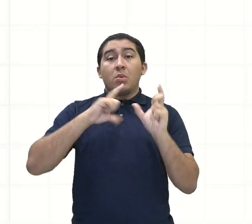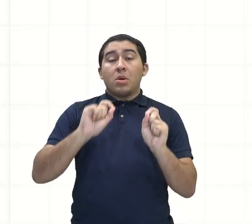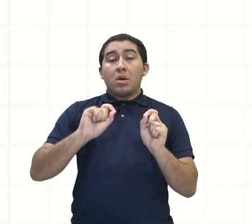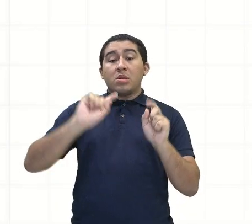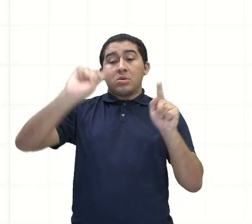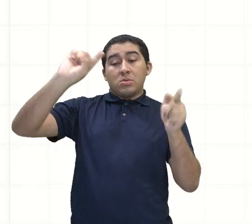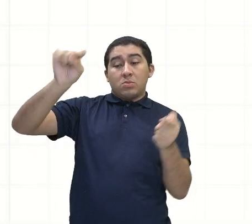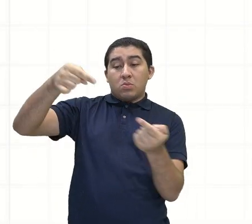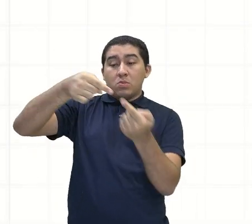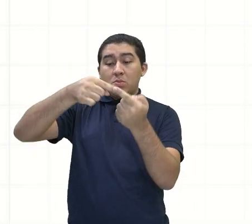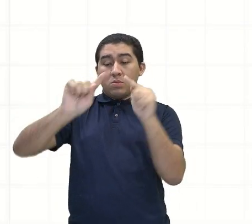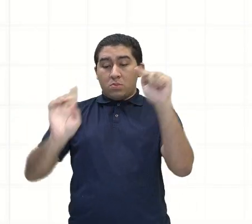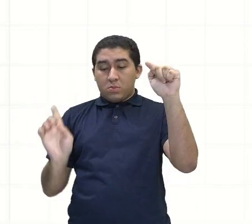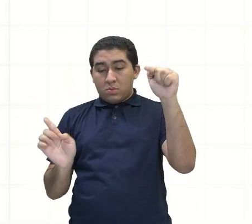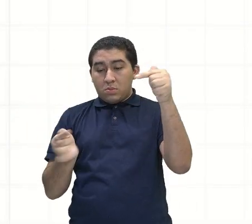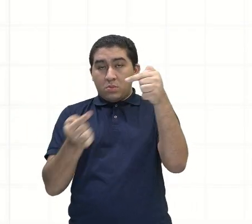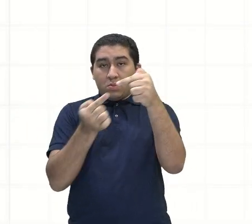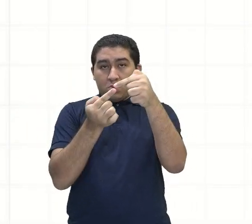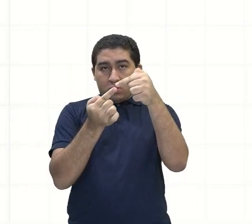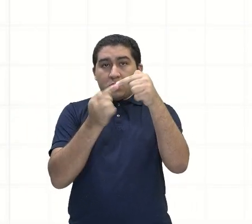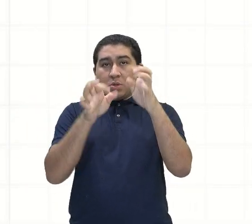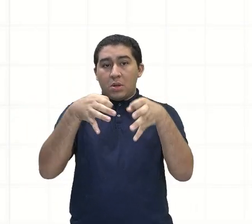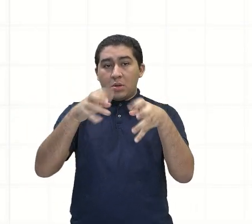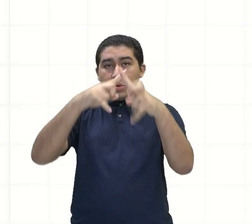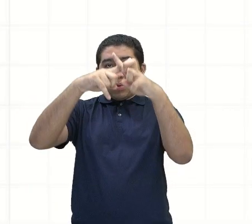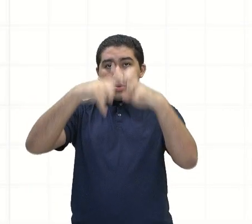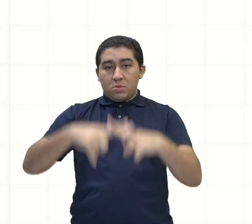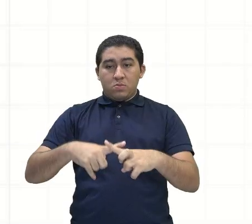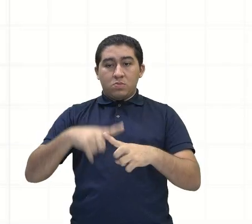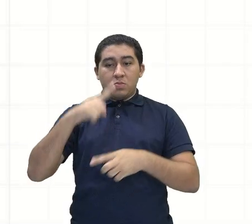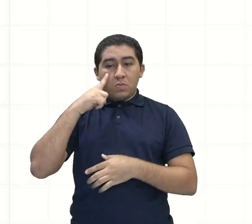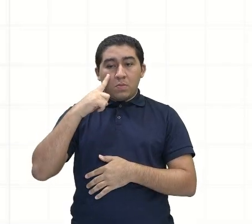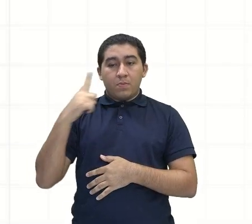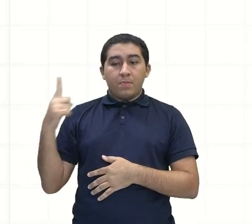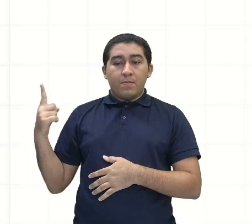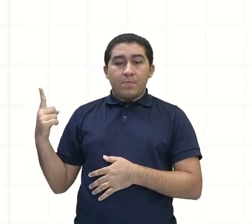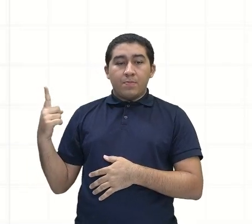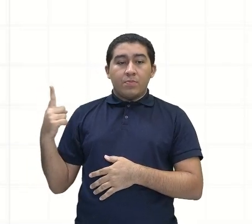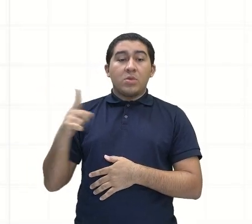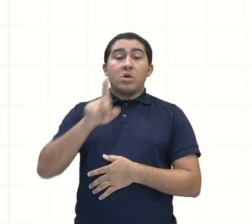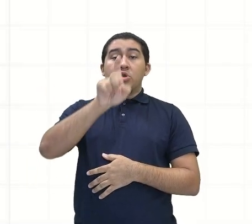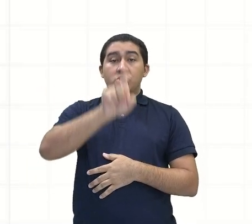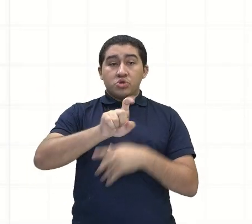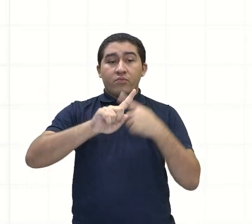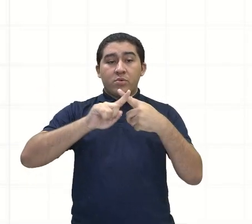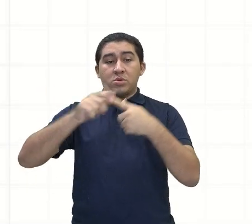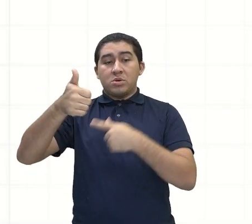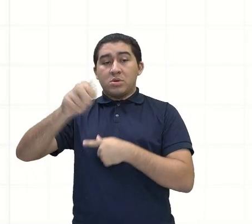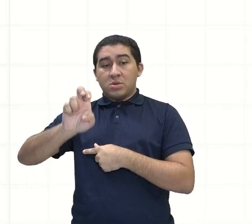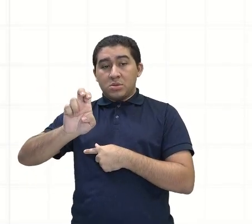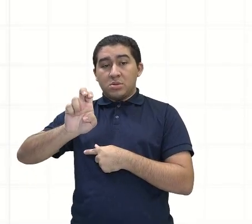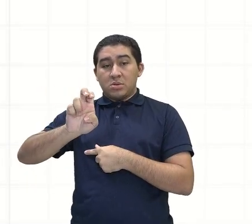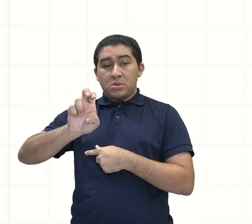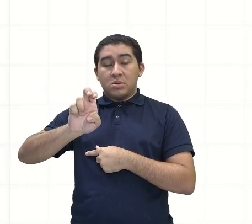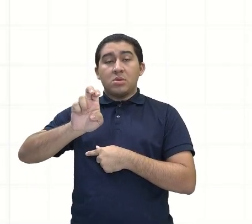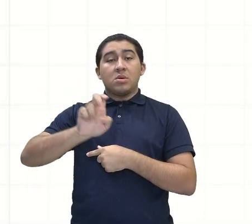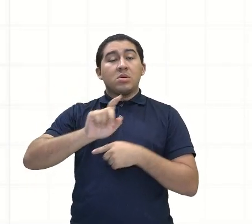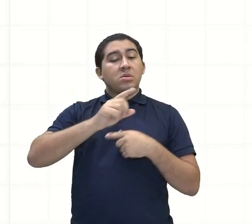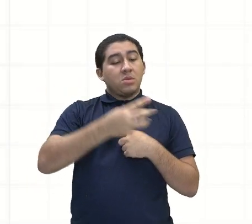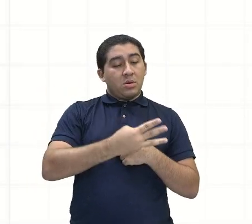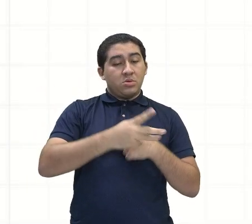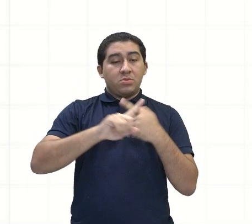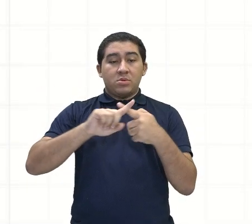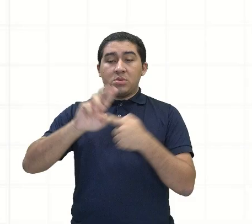nas diagonais, ou seja, x vezes 15 e